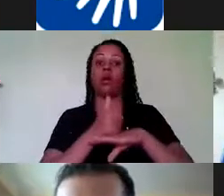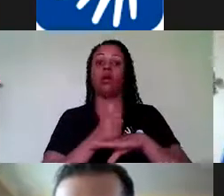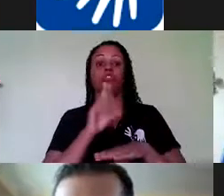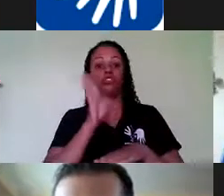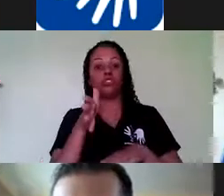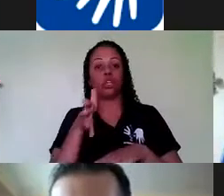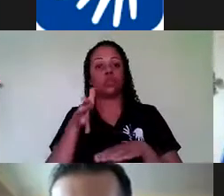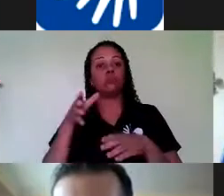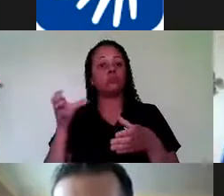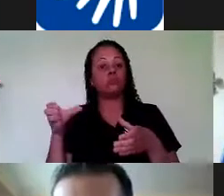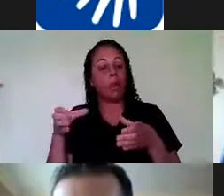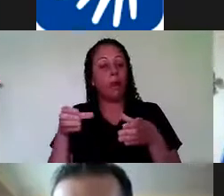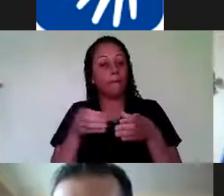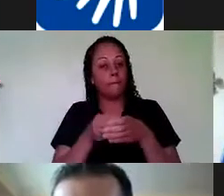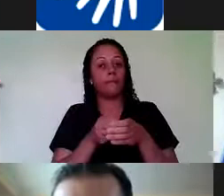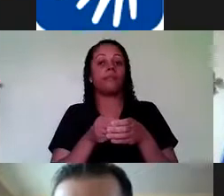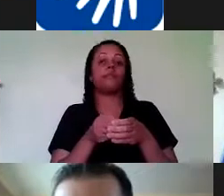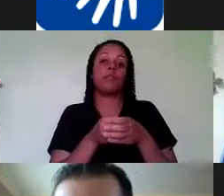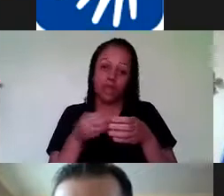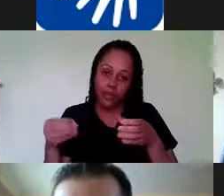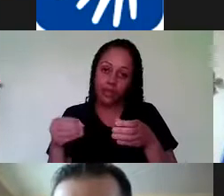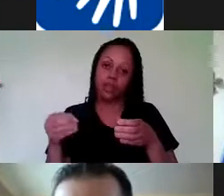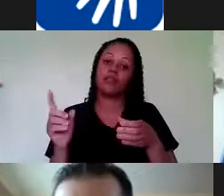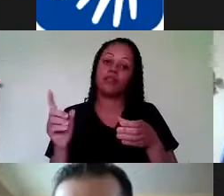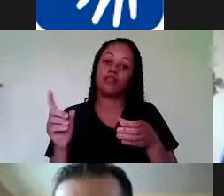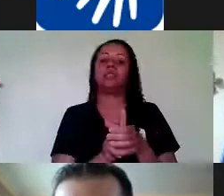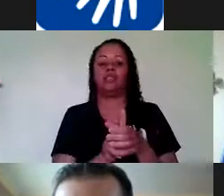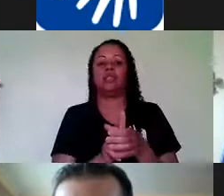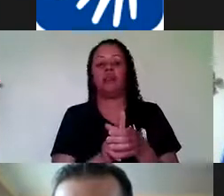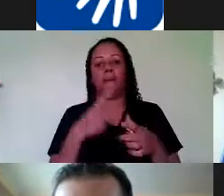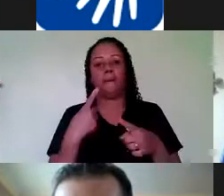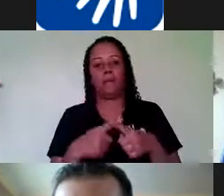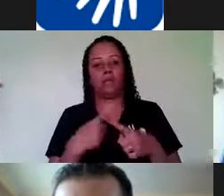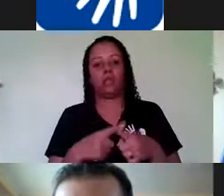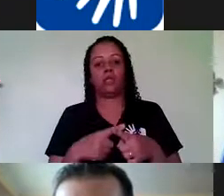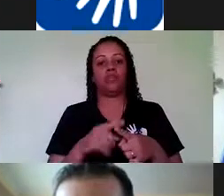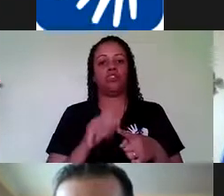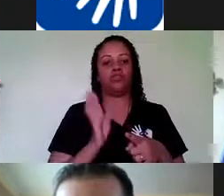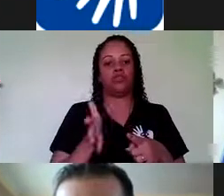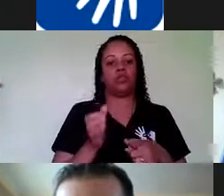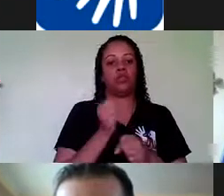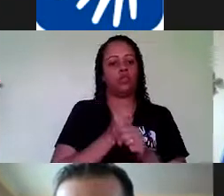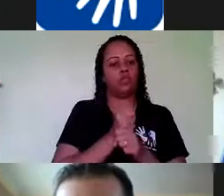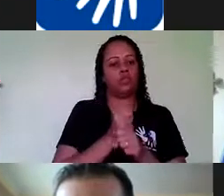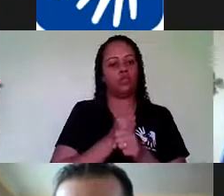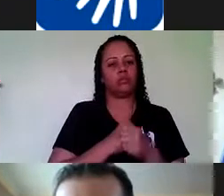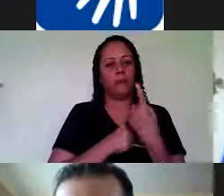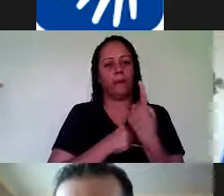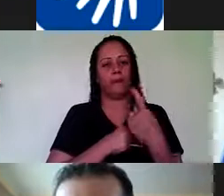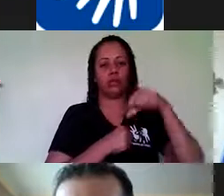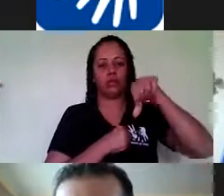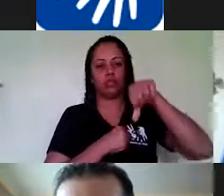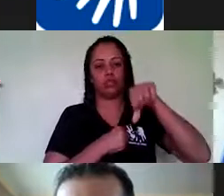na verdade, né? A lei de cotas começou com o reabilitado há muitos anos, muito antes de 1991, o Clemente